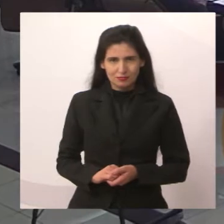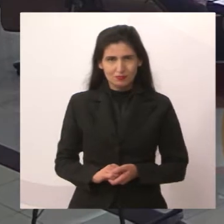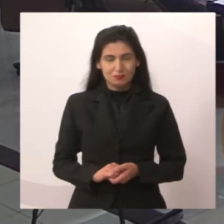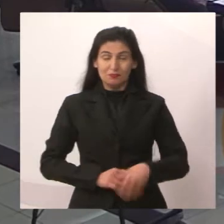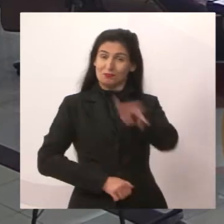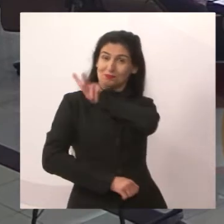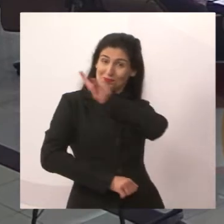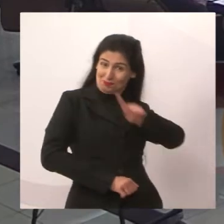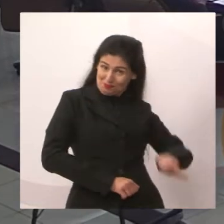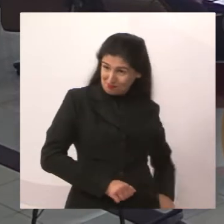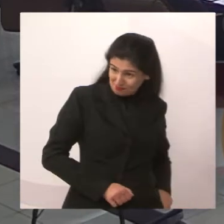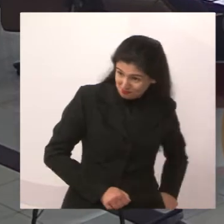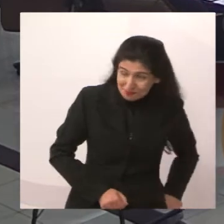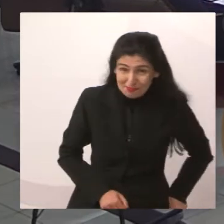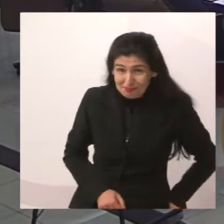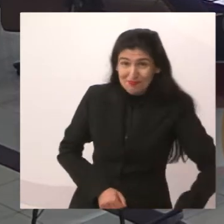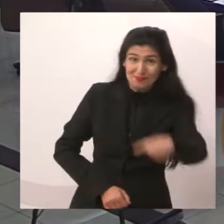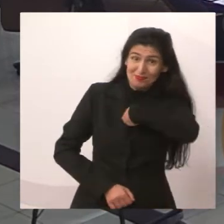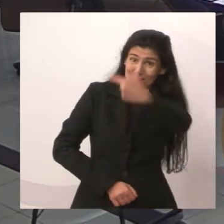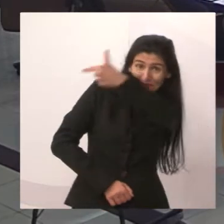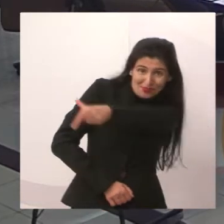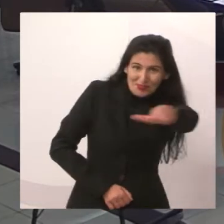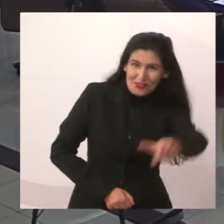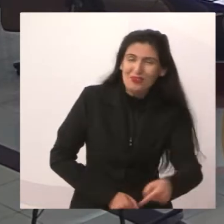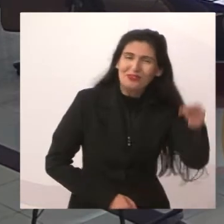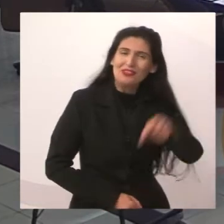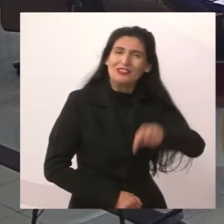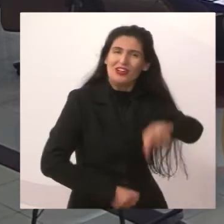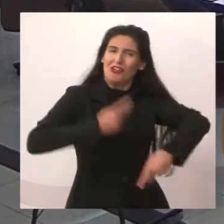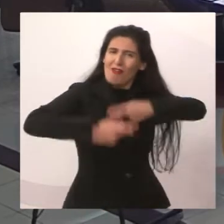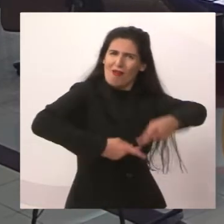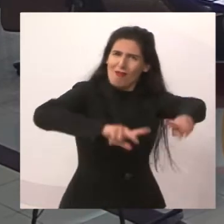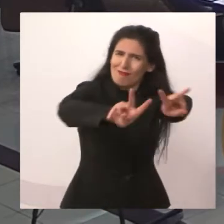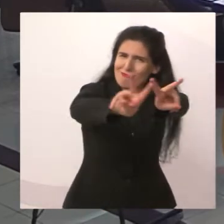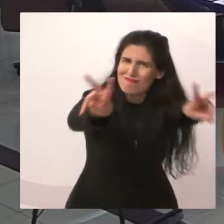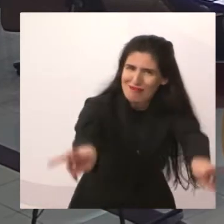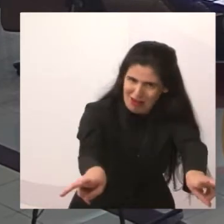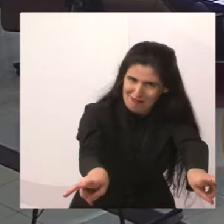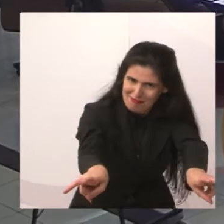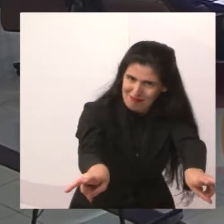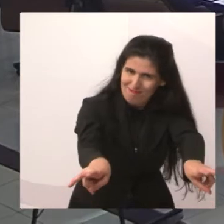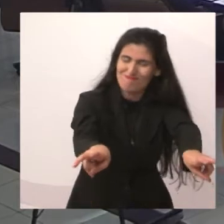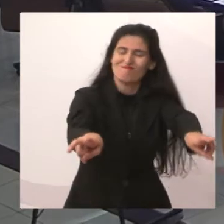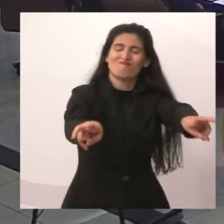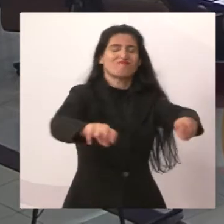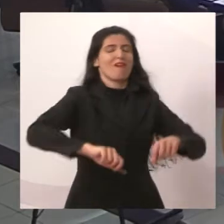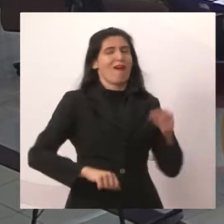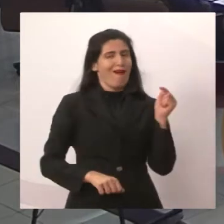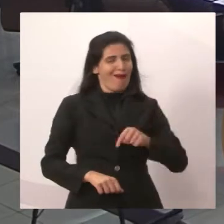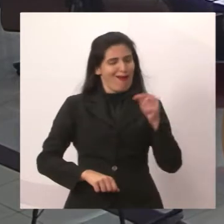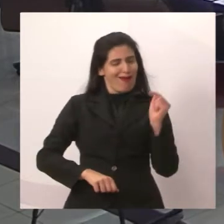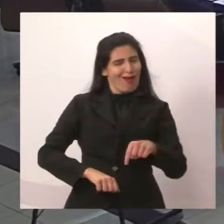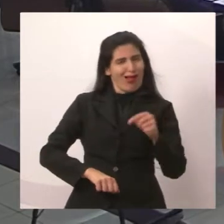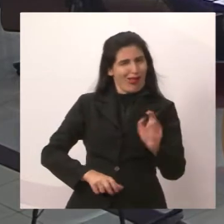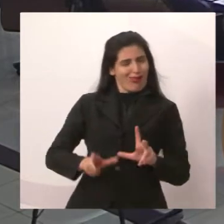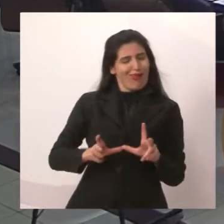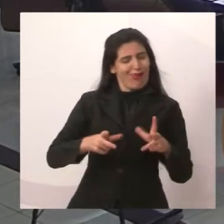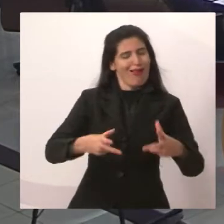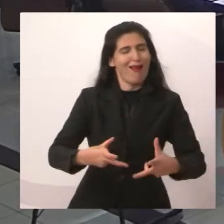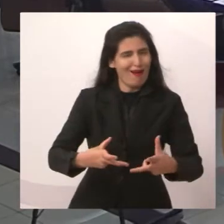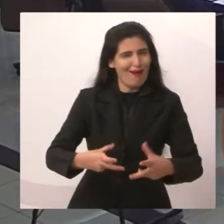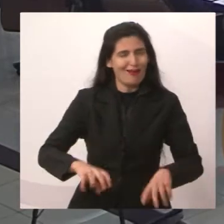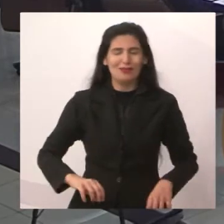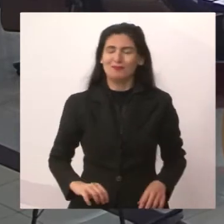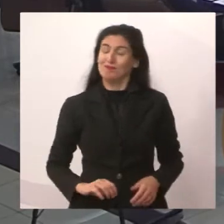Senhor presidente, estou aqui novamente para tratar de um tema que foi trazido a essa casa, que é